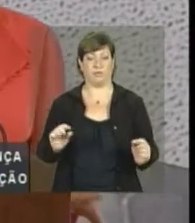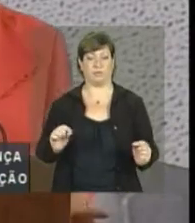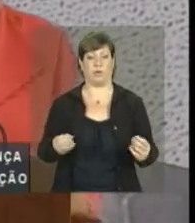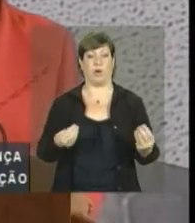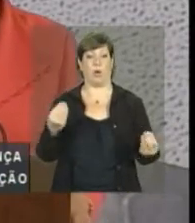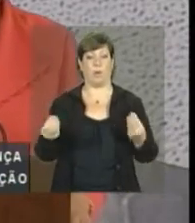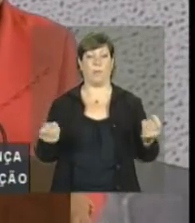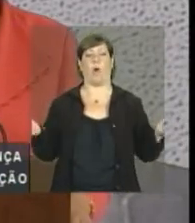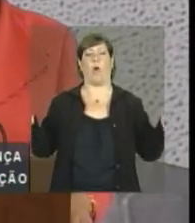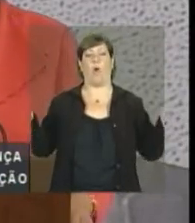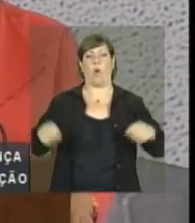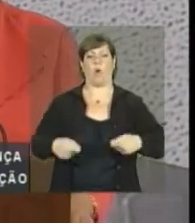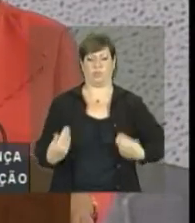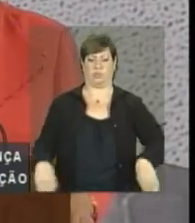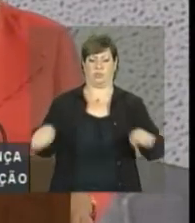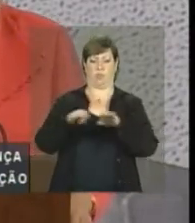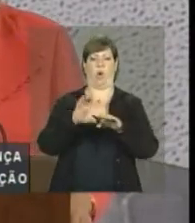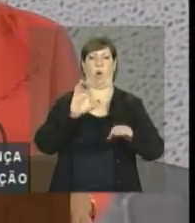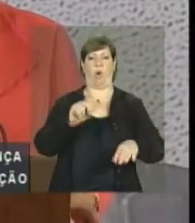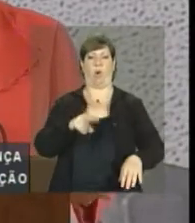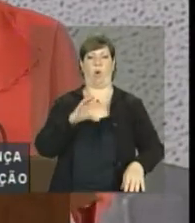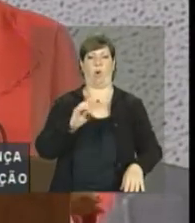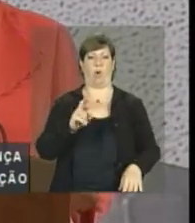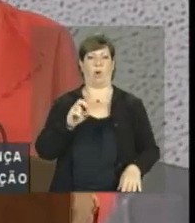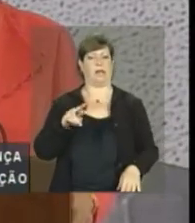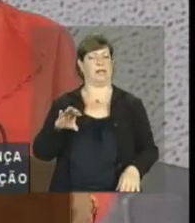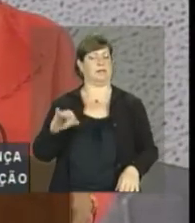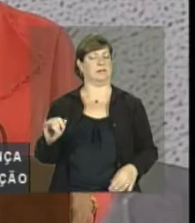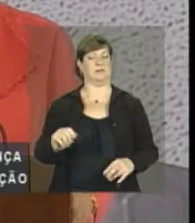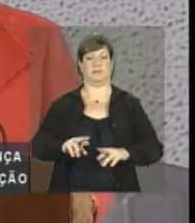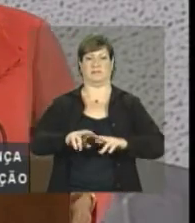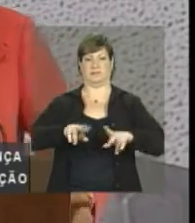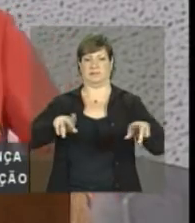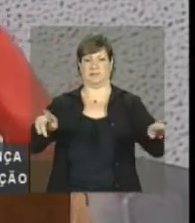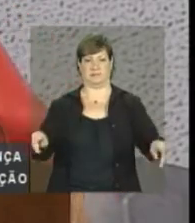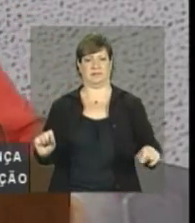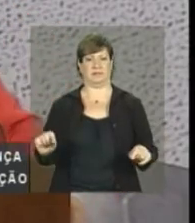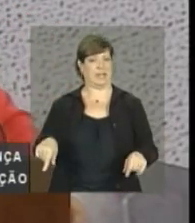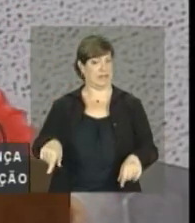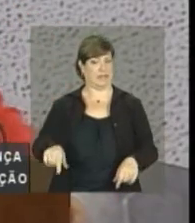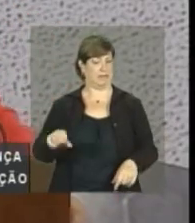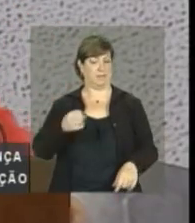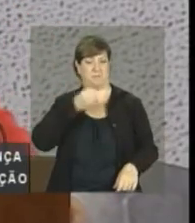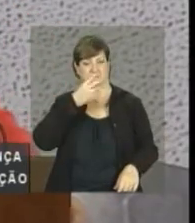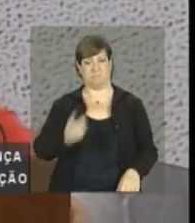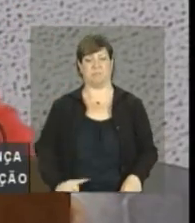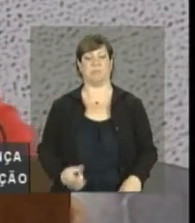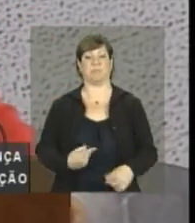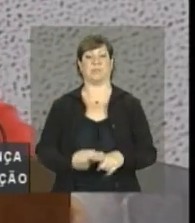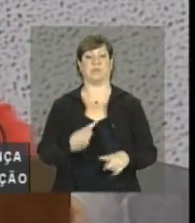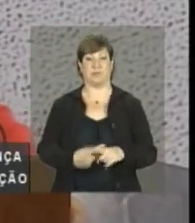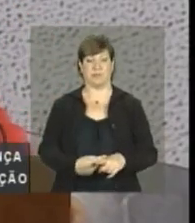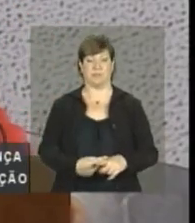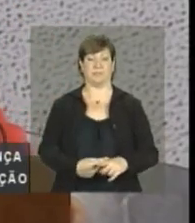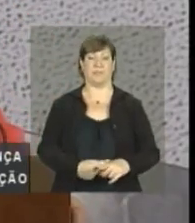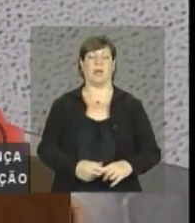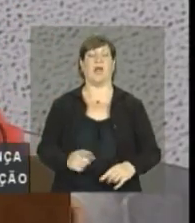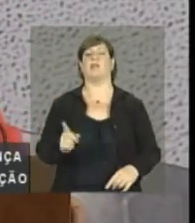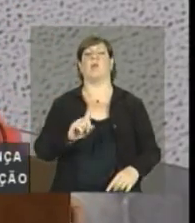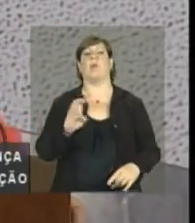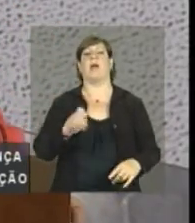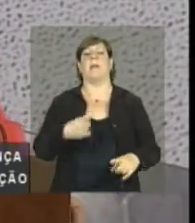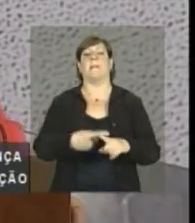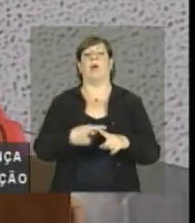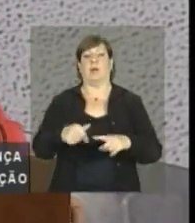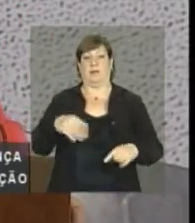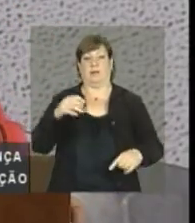de concorrência são adversas. As condições de concorrência são adversas, não porque a indústria brasileira não